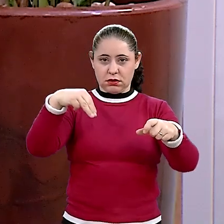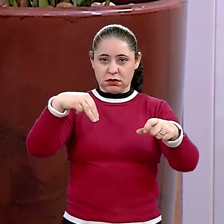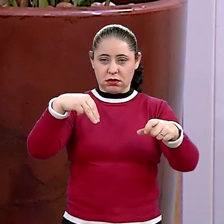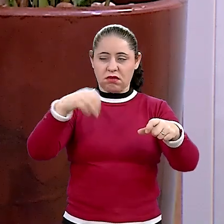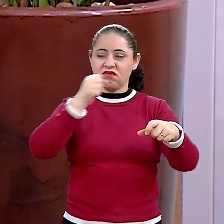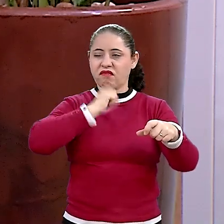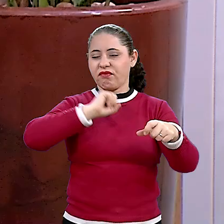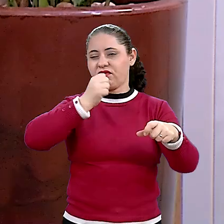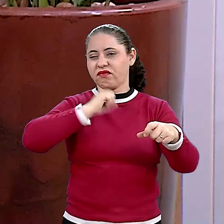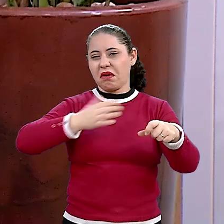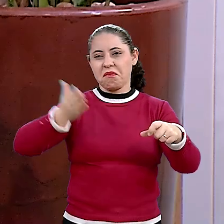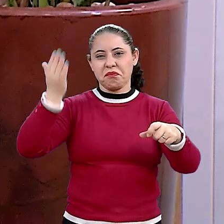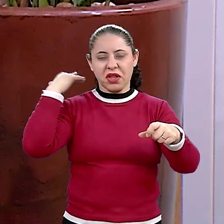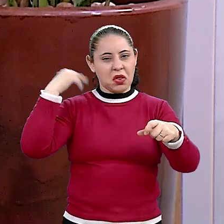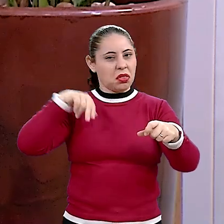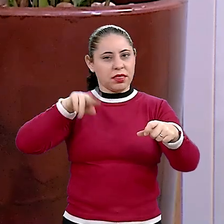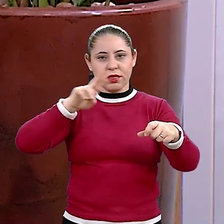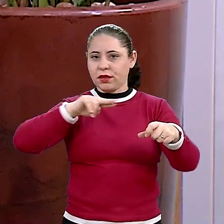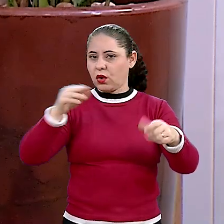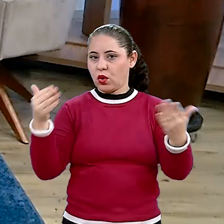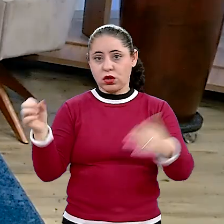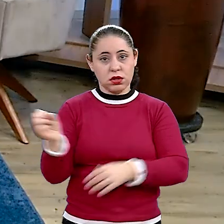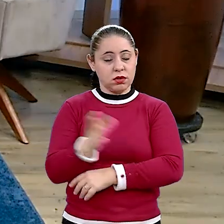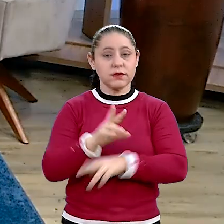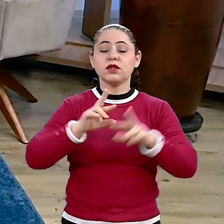uma ferrovia muito antiga. Isso não é mais um